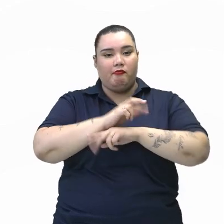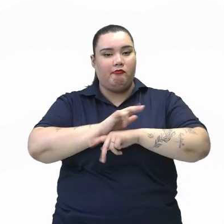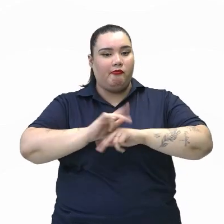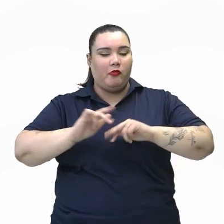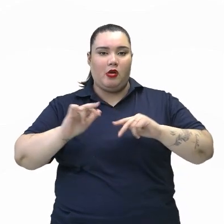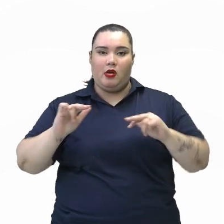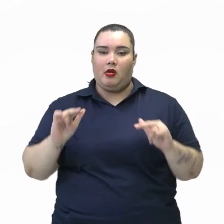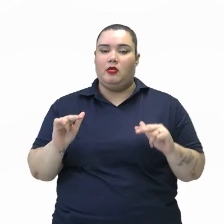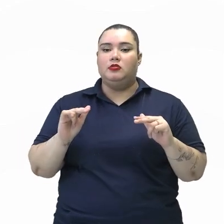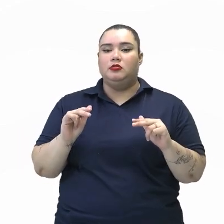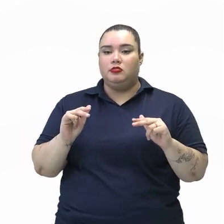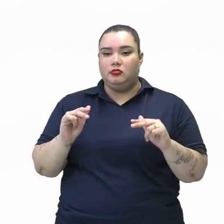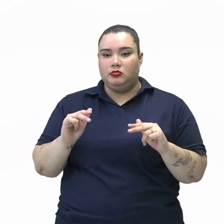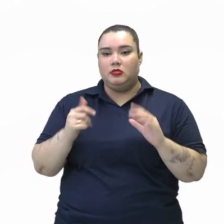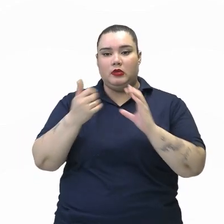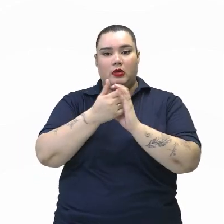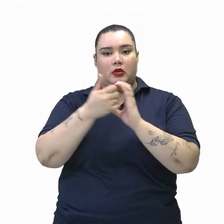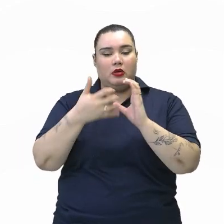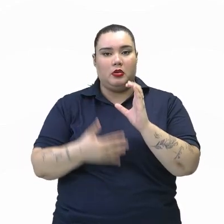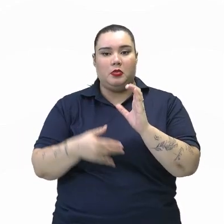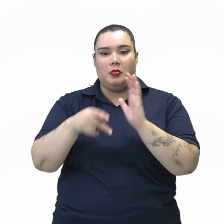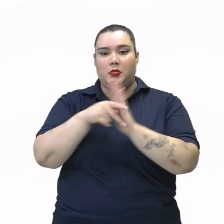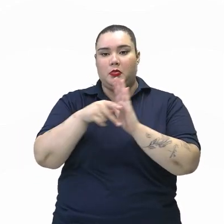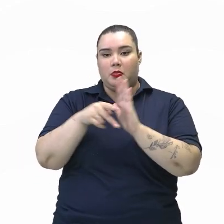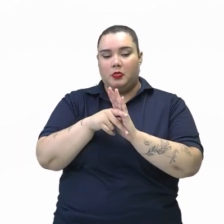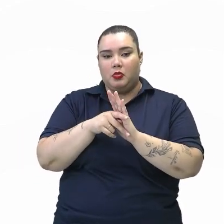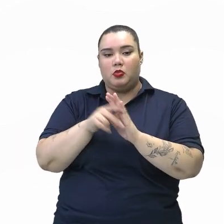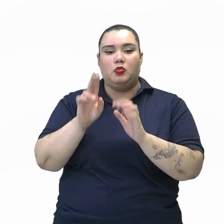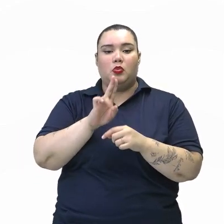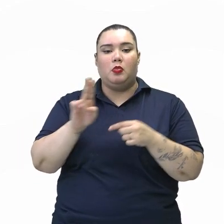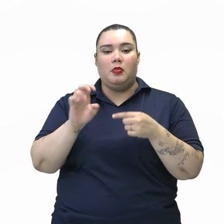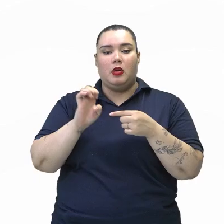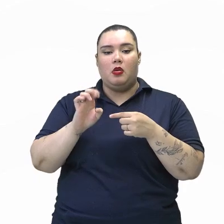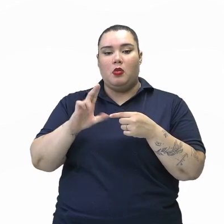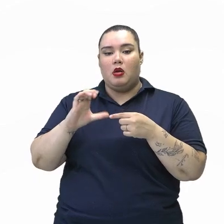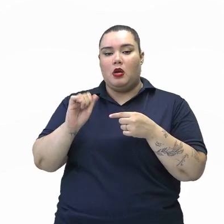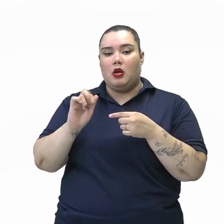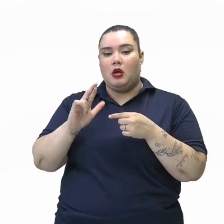plantas com características de serem eucariontes,